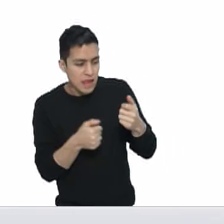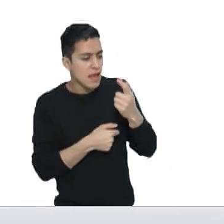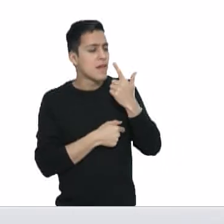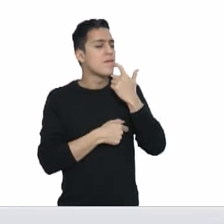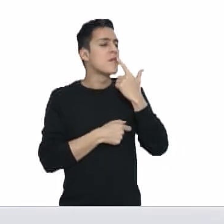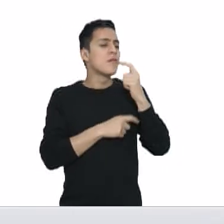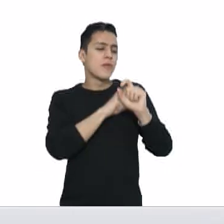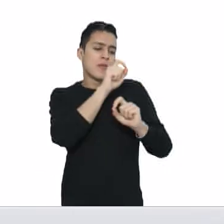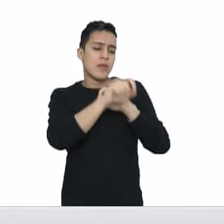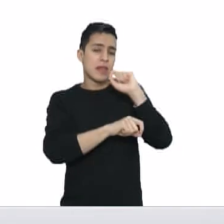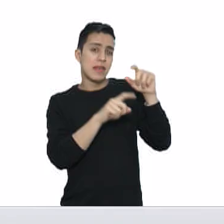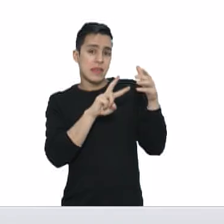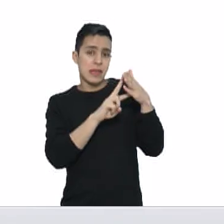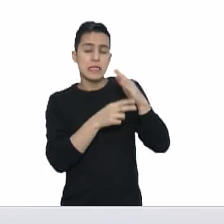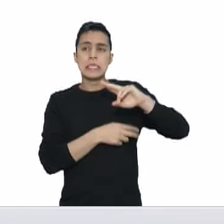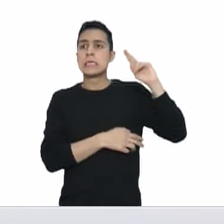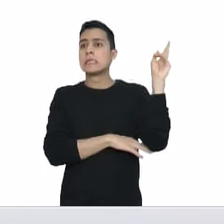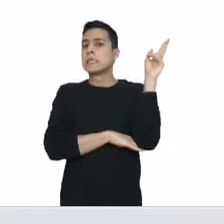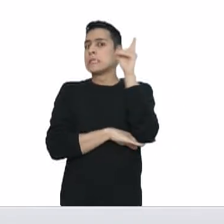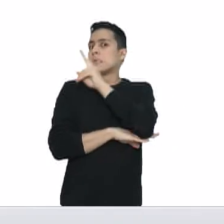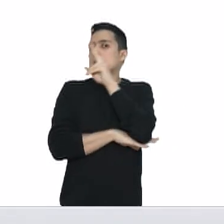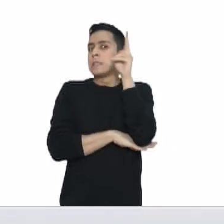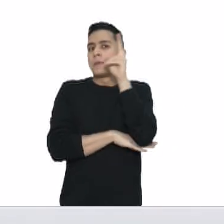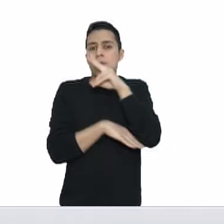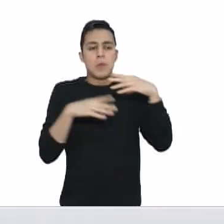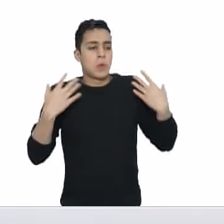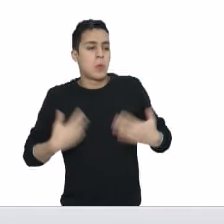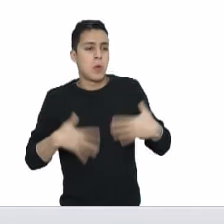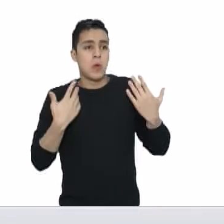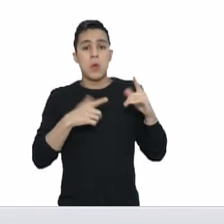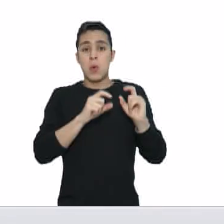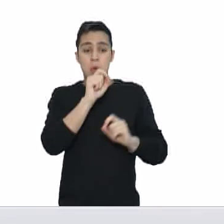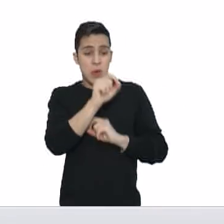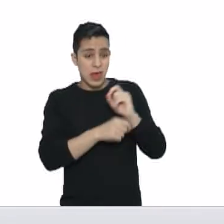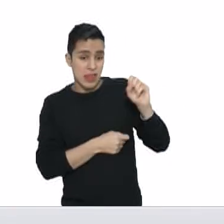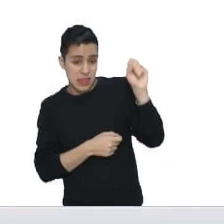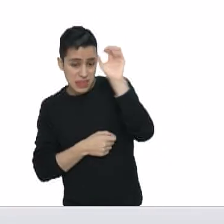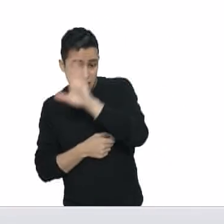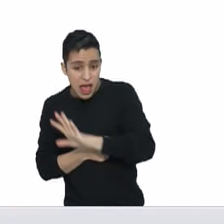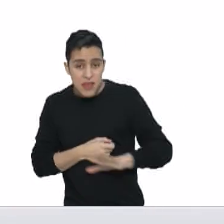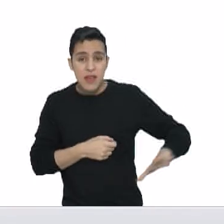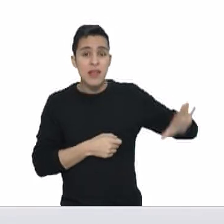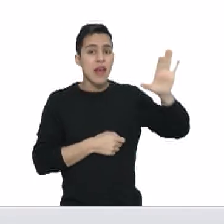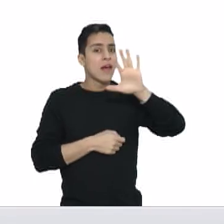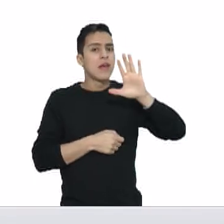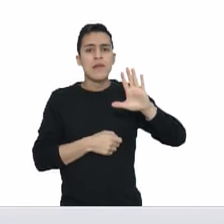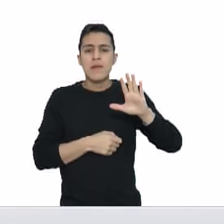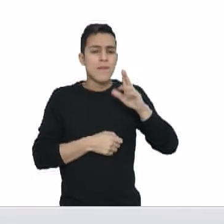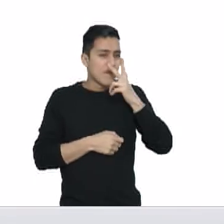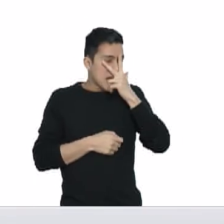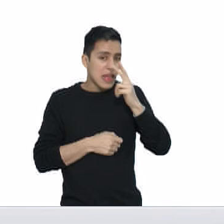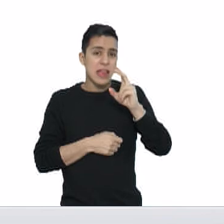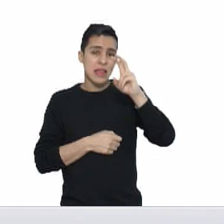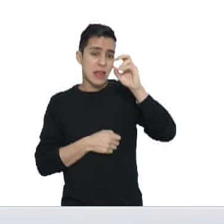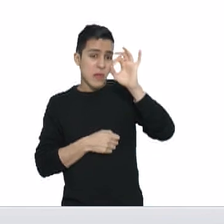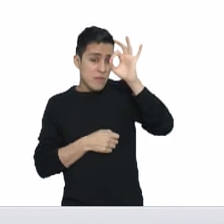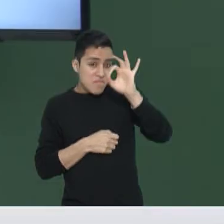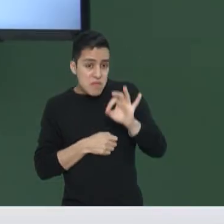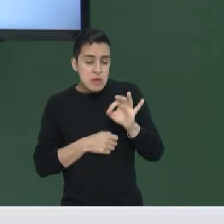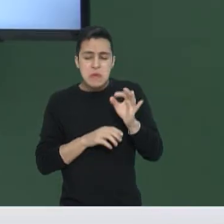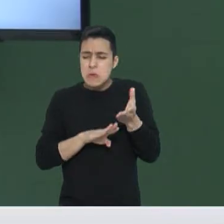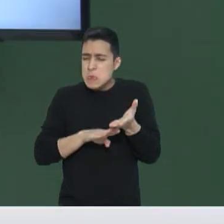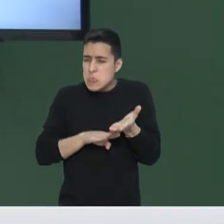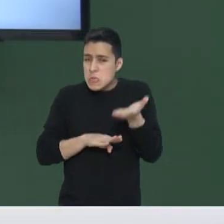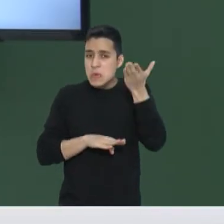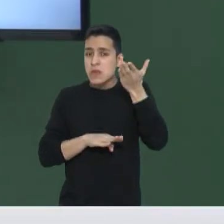vermelha é uma bandeira de emergência. Significa que o índice nacional de casos está 50%